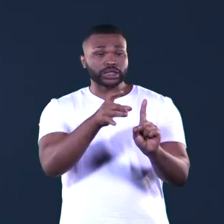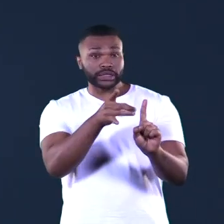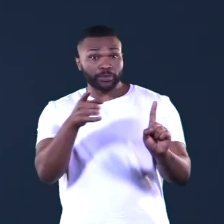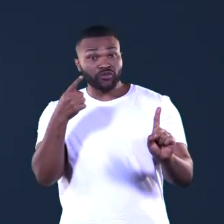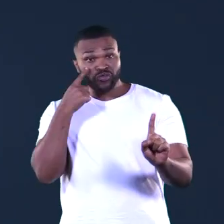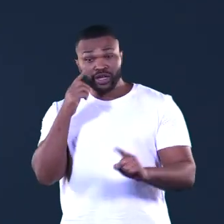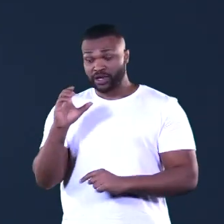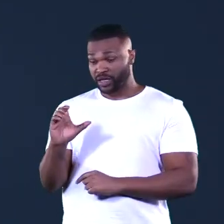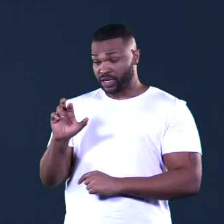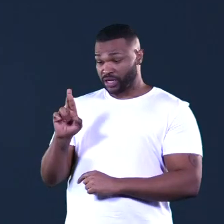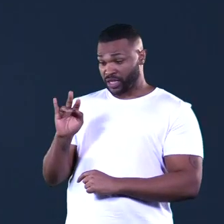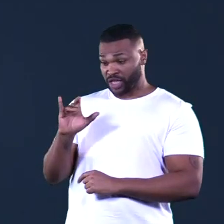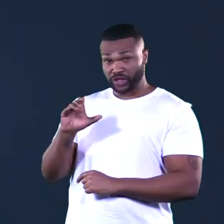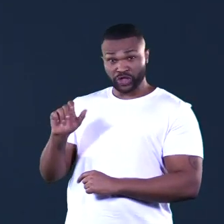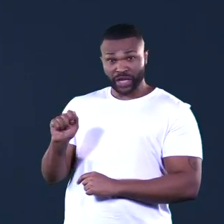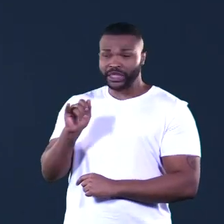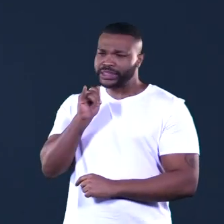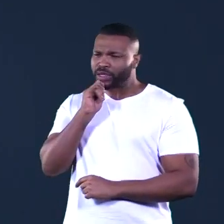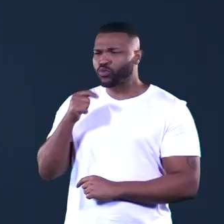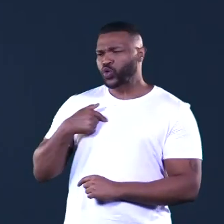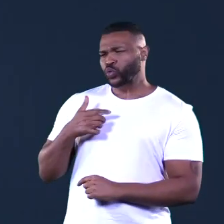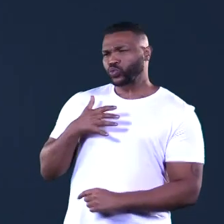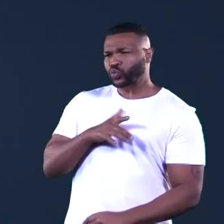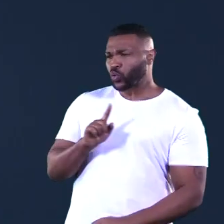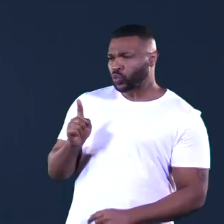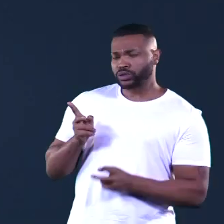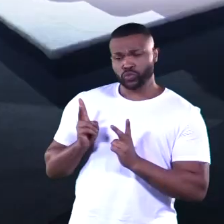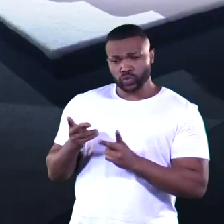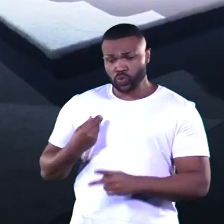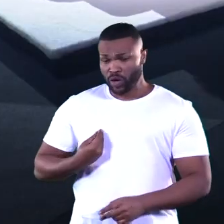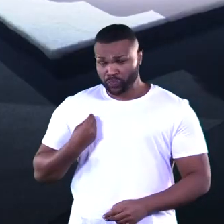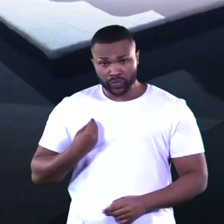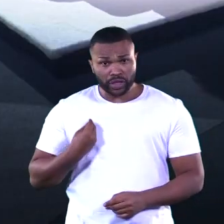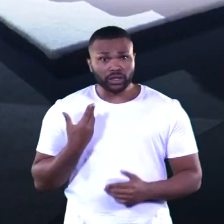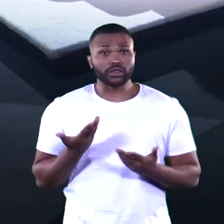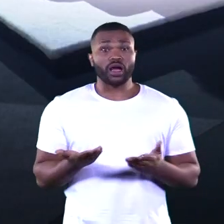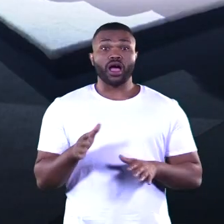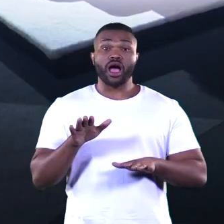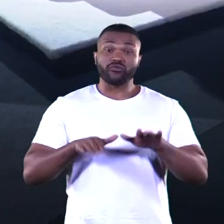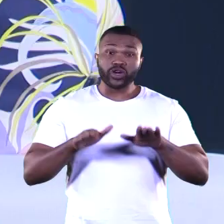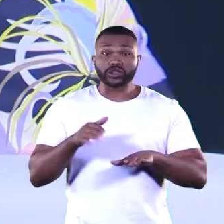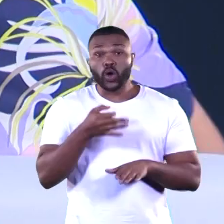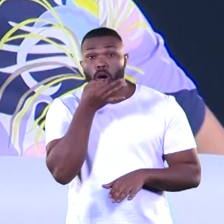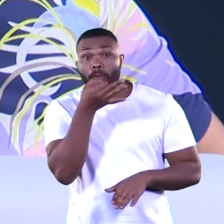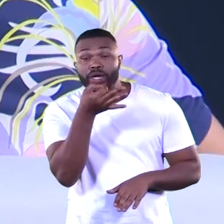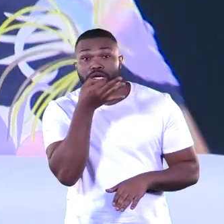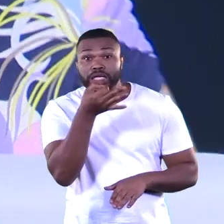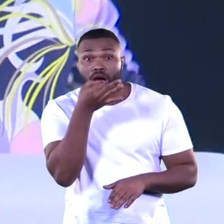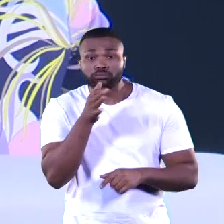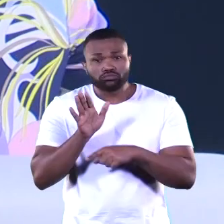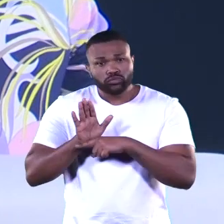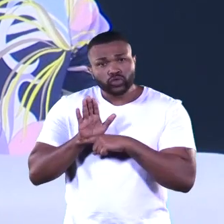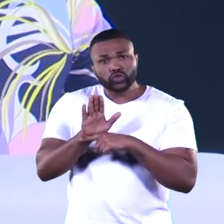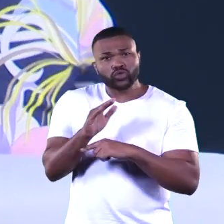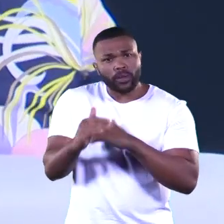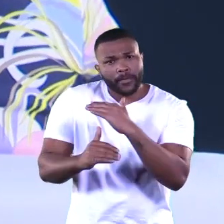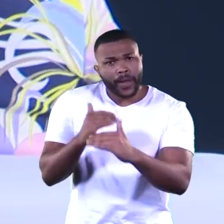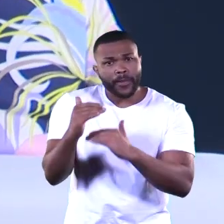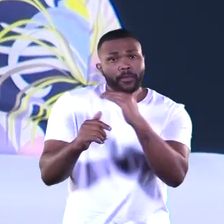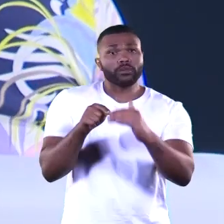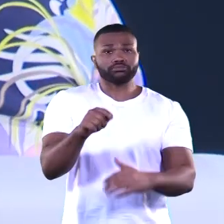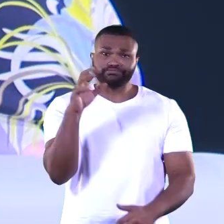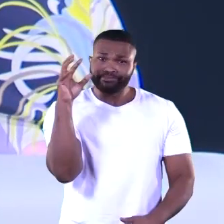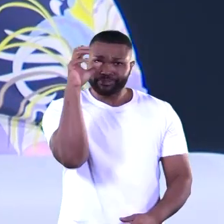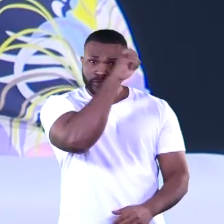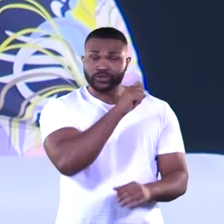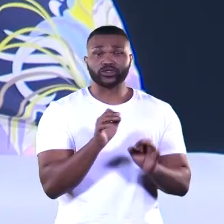crítica. É dizer, Thelminha, acho que não curti muito isso. Segue a vida, segue o bairro. E crítica construtiva. Exato. Que aí você pega como aprendizado. Exato.